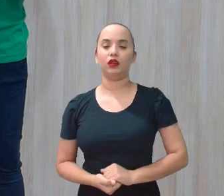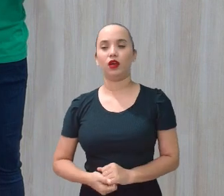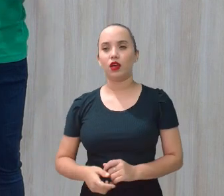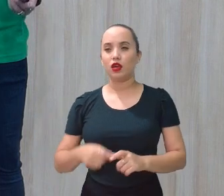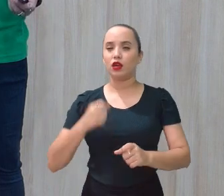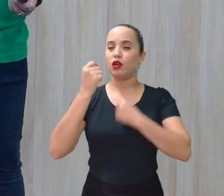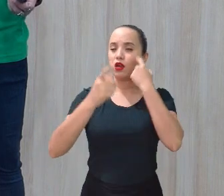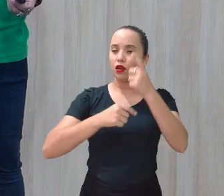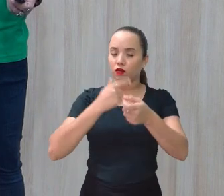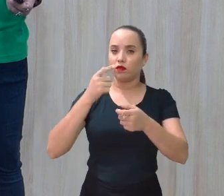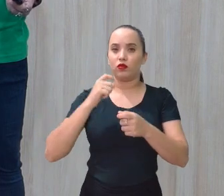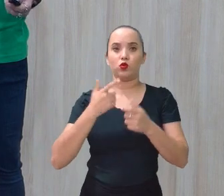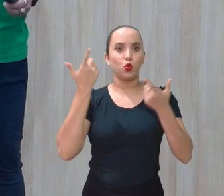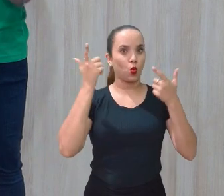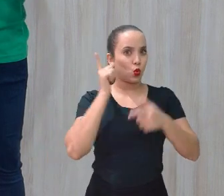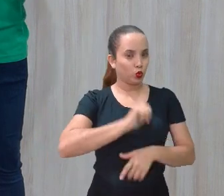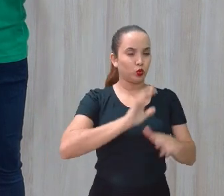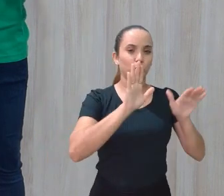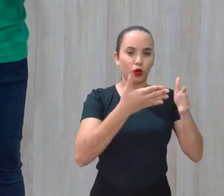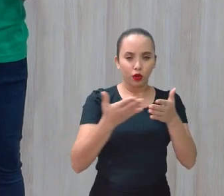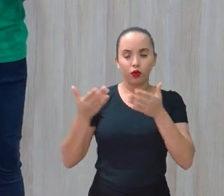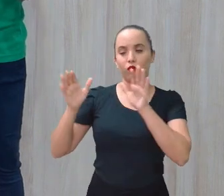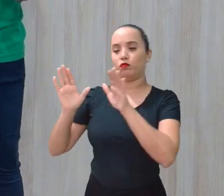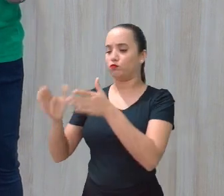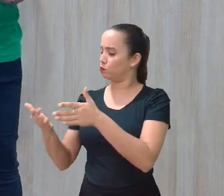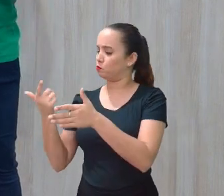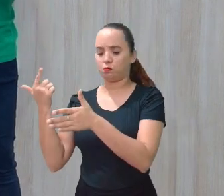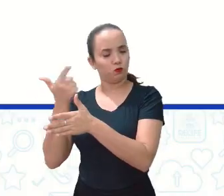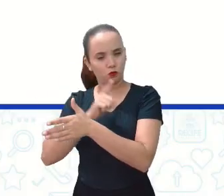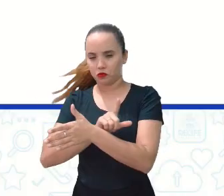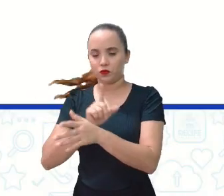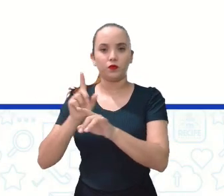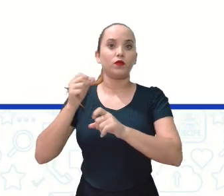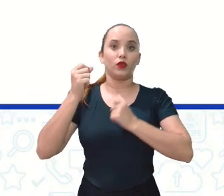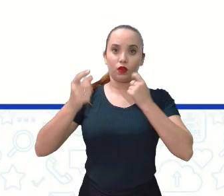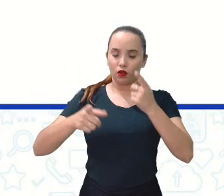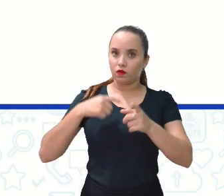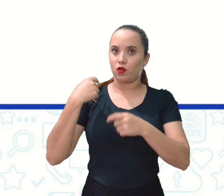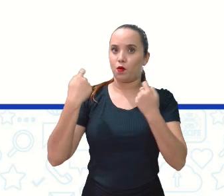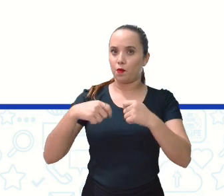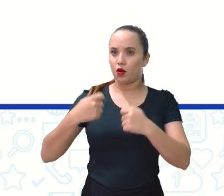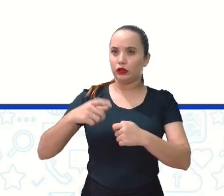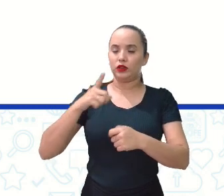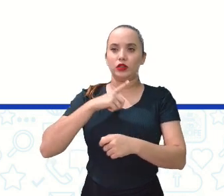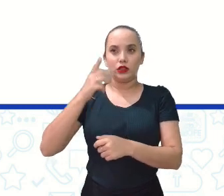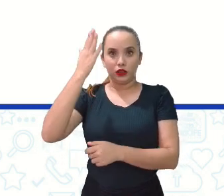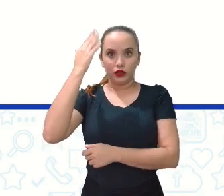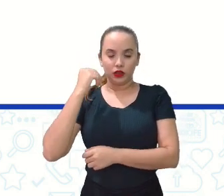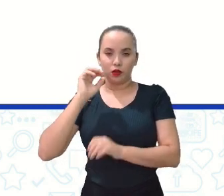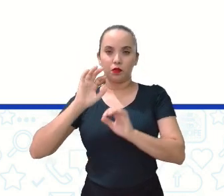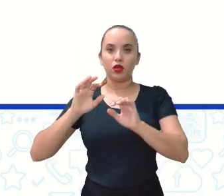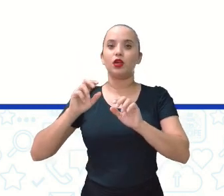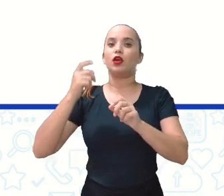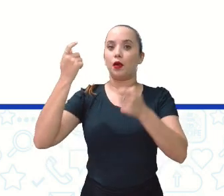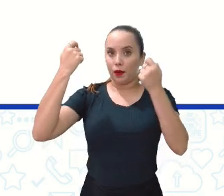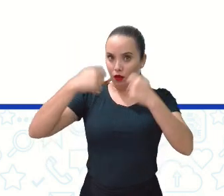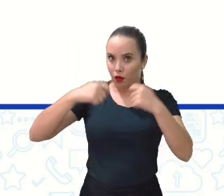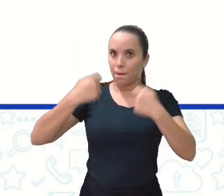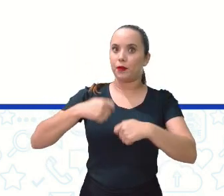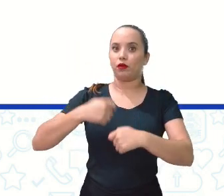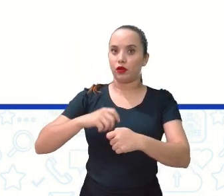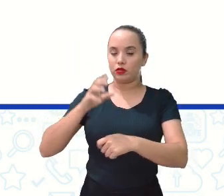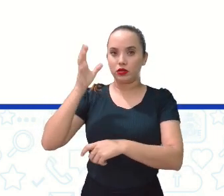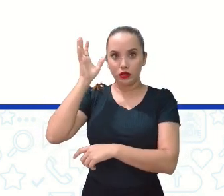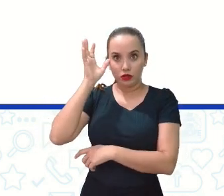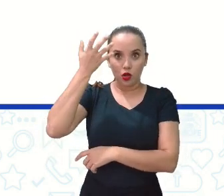e para ser solução de um sistema, a gente precisa saber que seja a solução para tanto para a equação de cima quanto para a